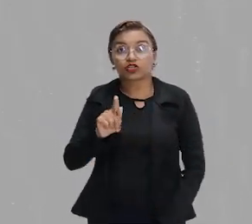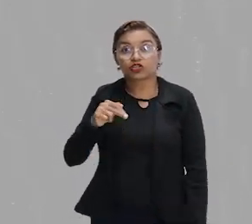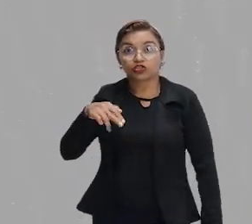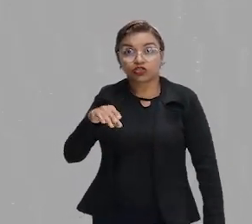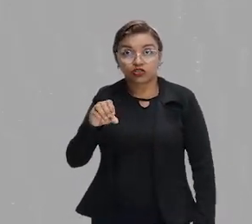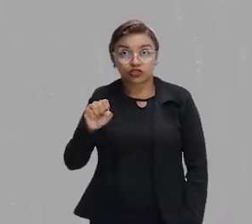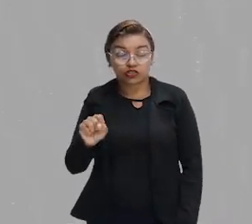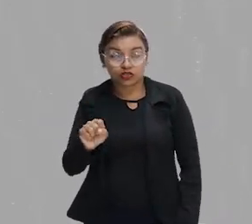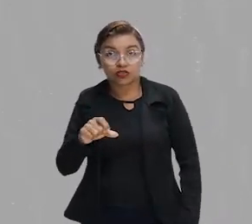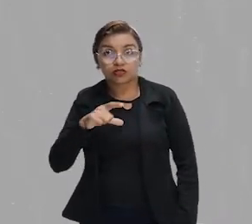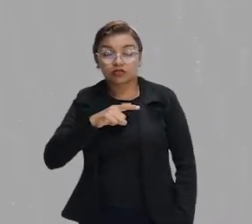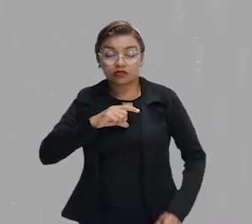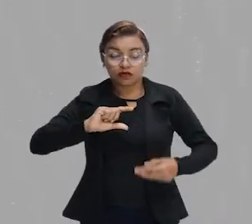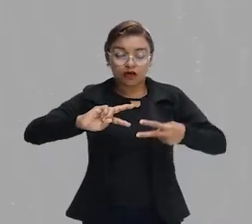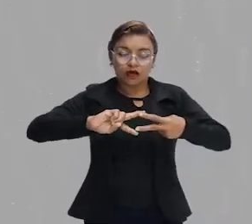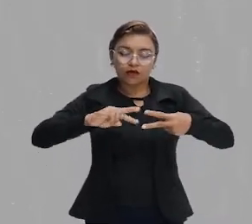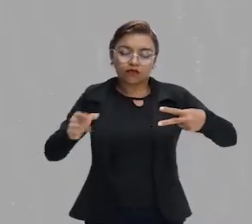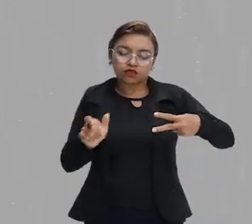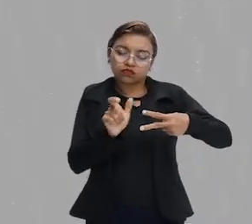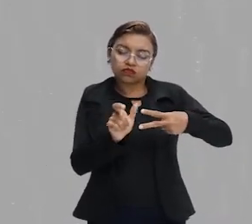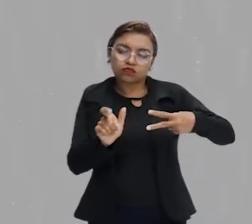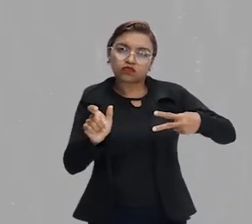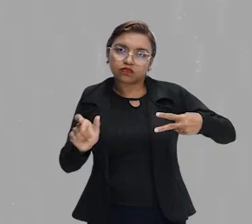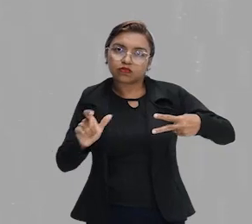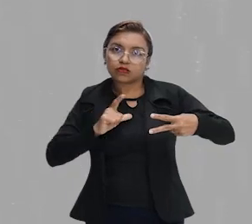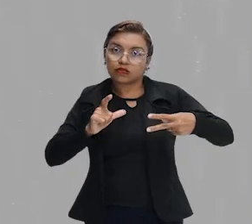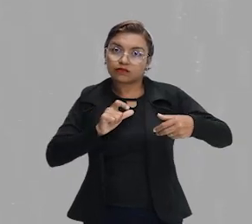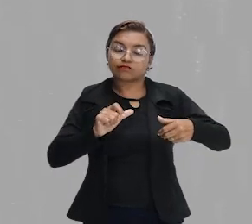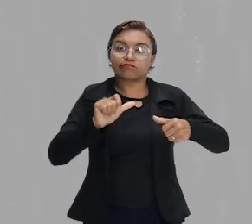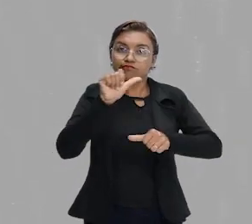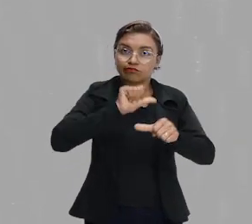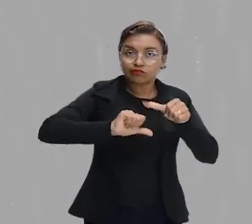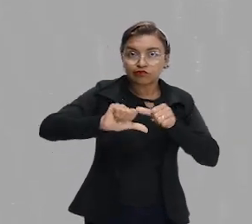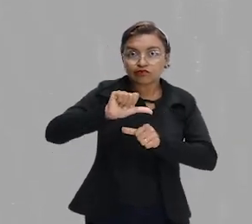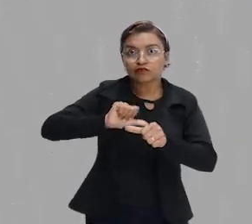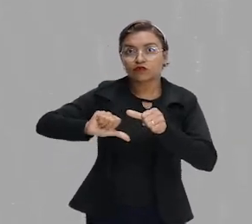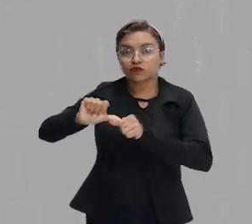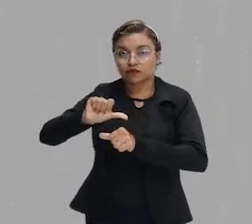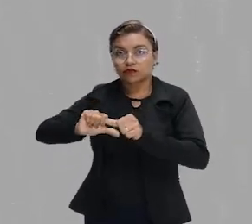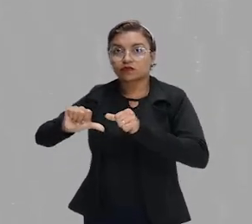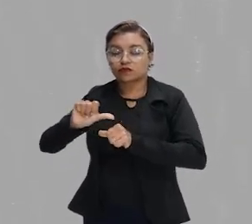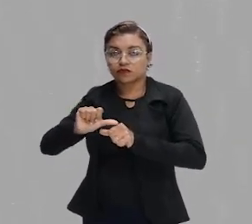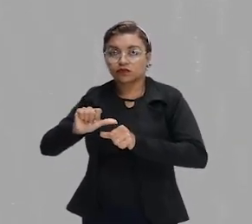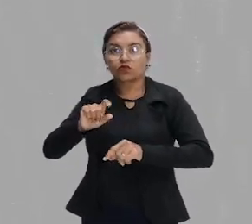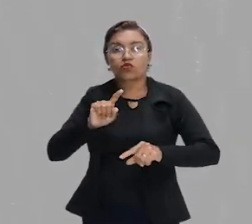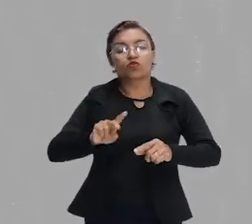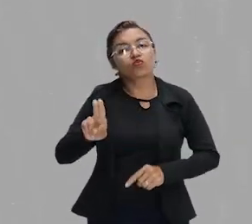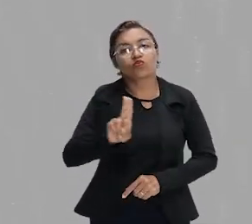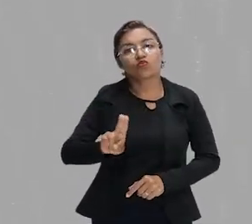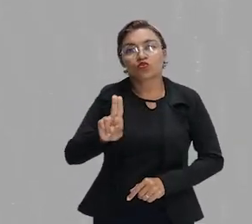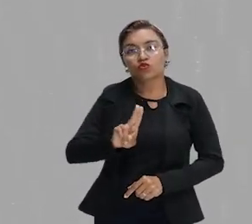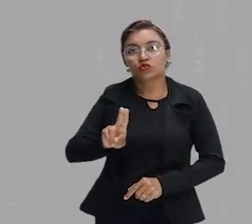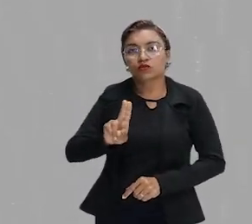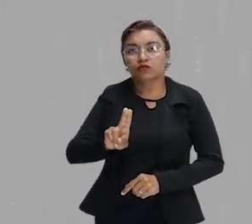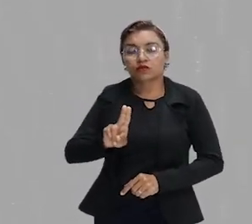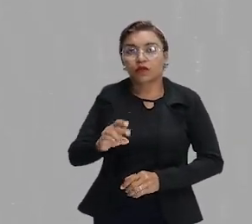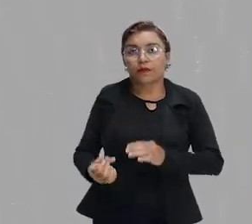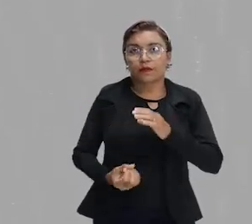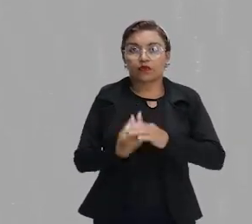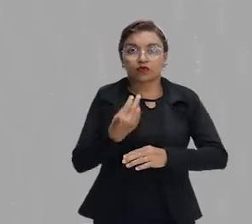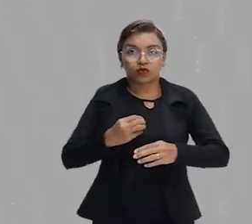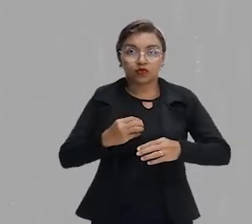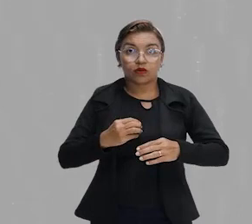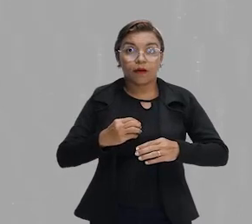genes, eles sofrem a transcrição, ou seja, ele é utilizado como molde para a produção de molécula